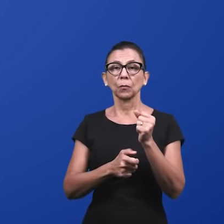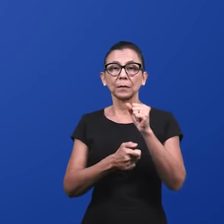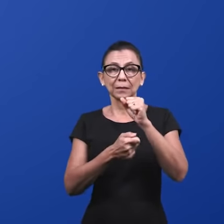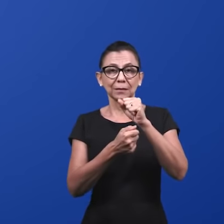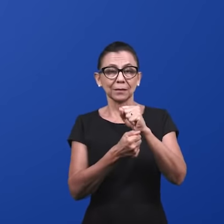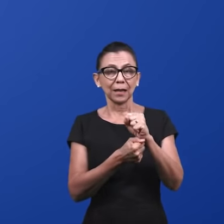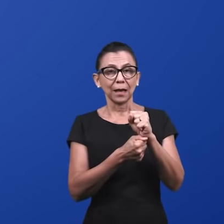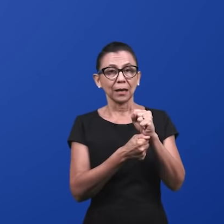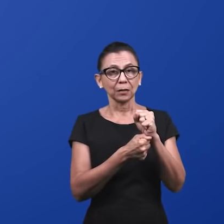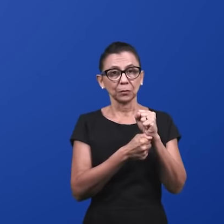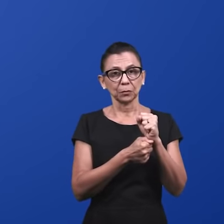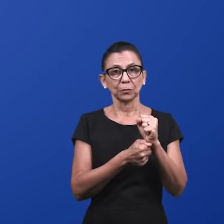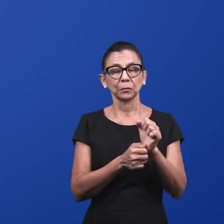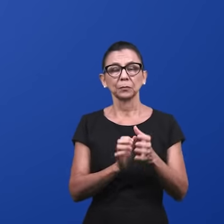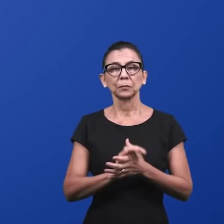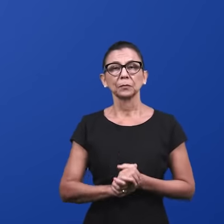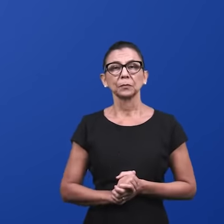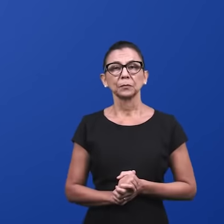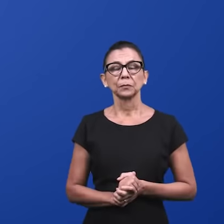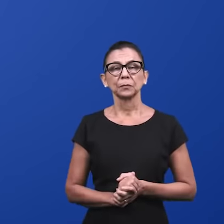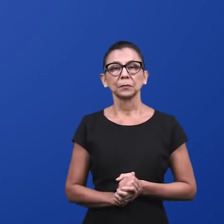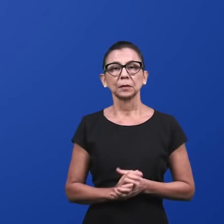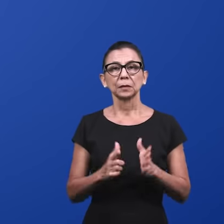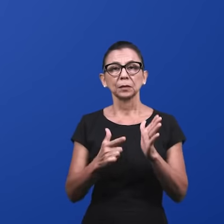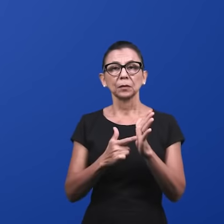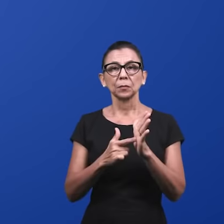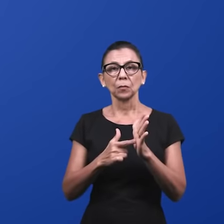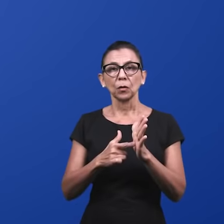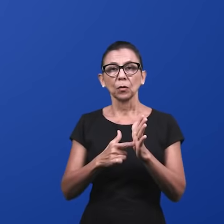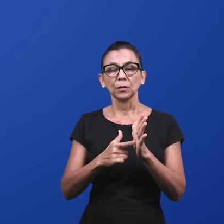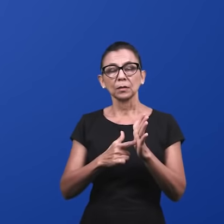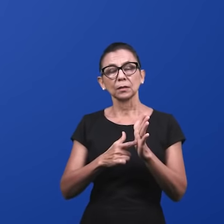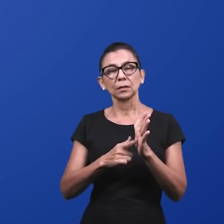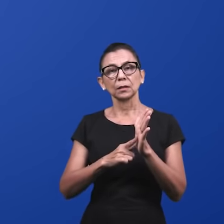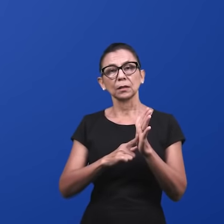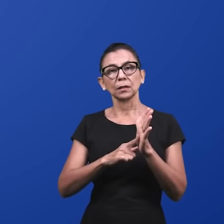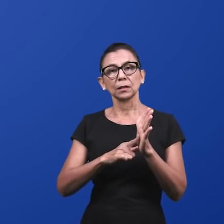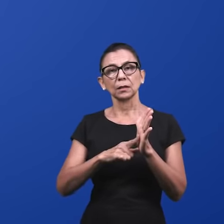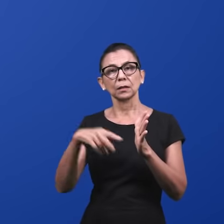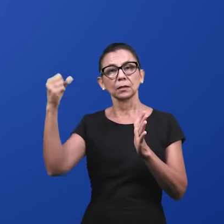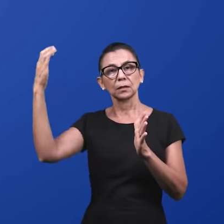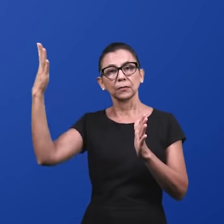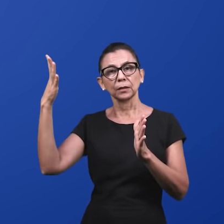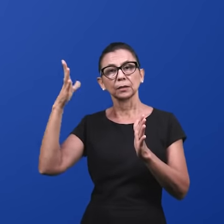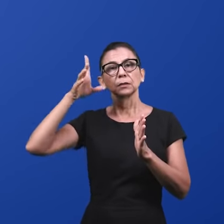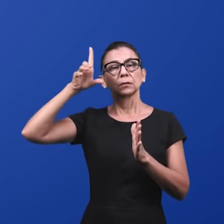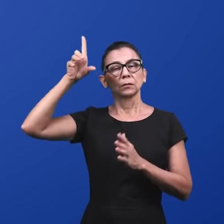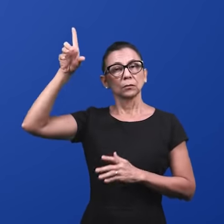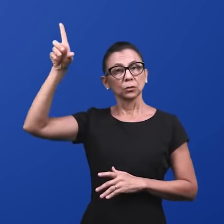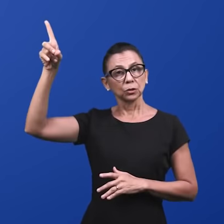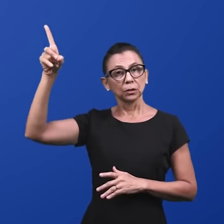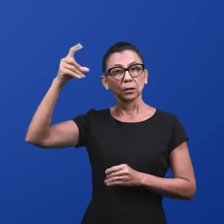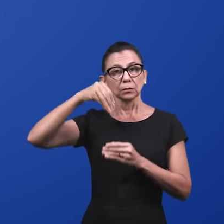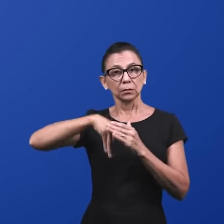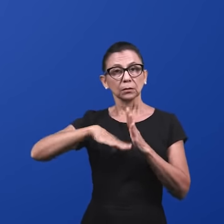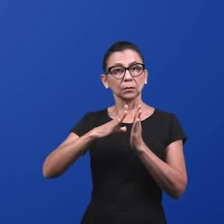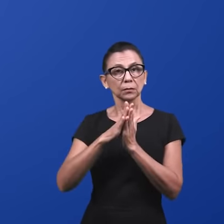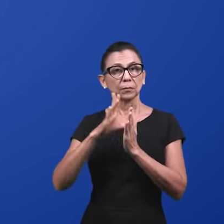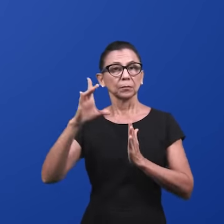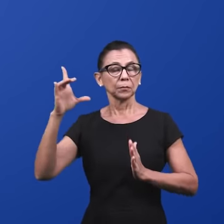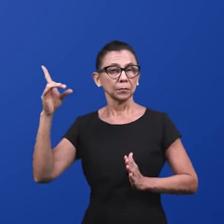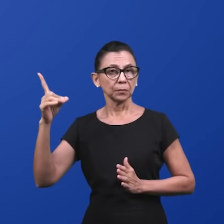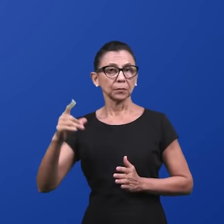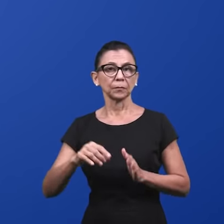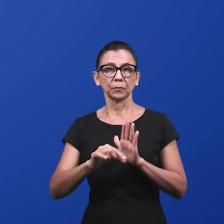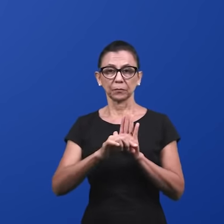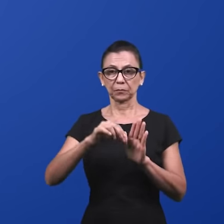Deus na carta de Efésios. Pois o mistério é aquilo que Deus, ele quer nos trazer, ele quer nos revelar, como está no